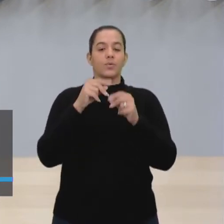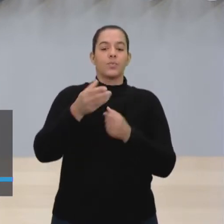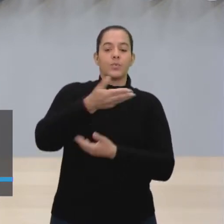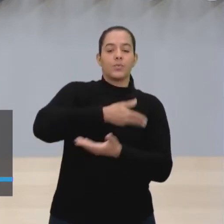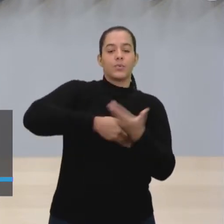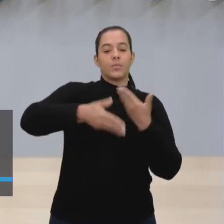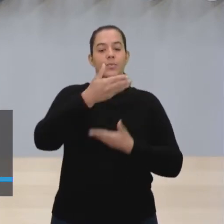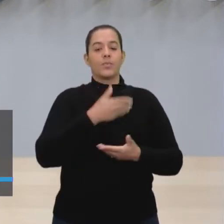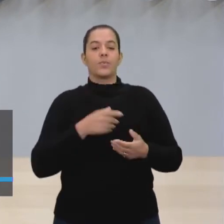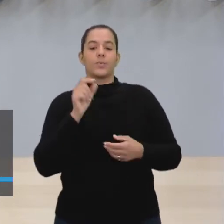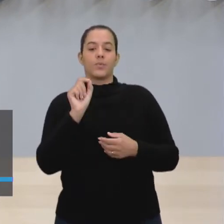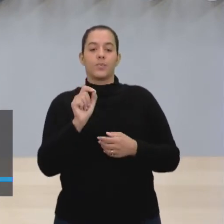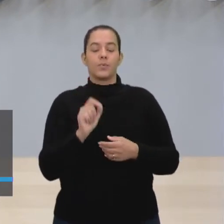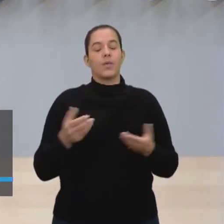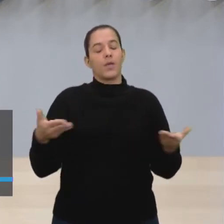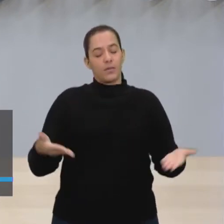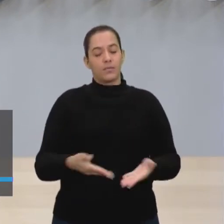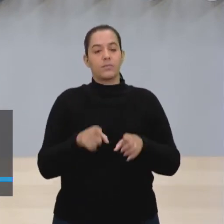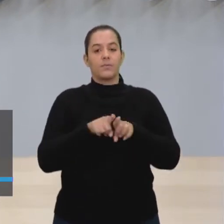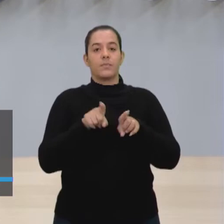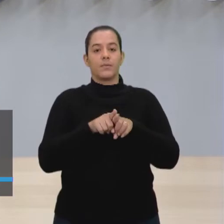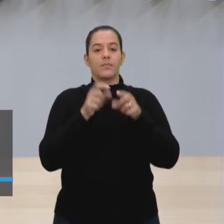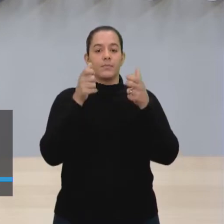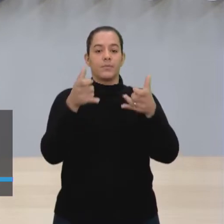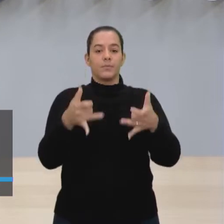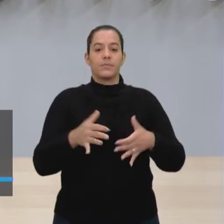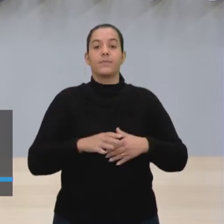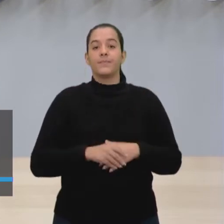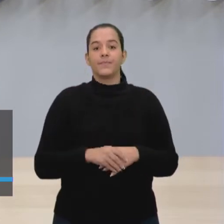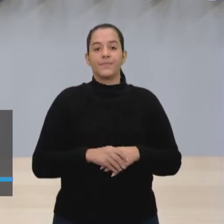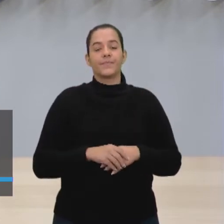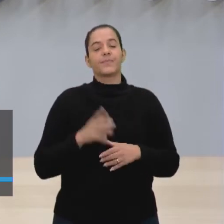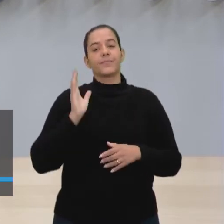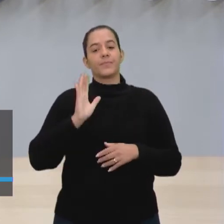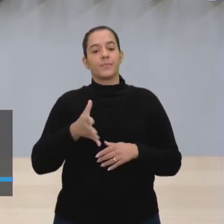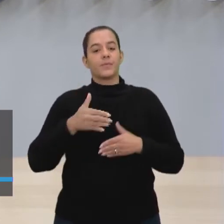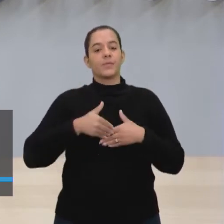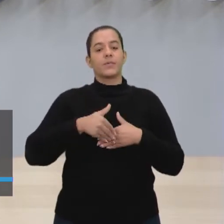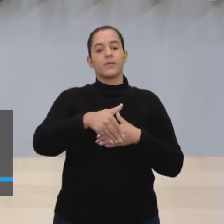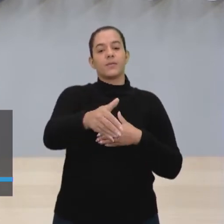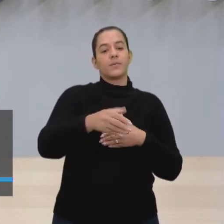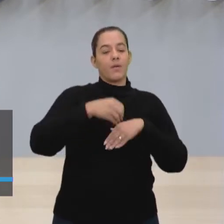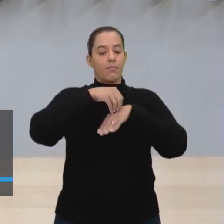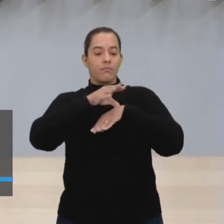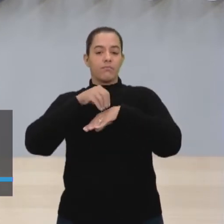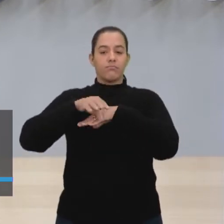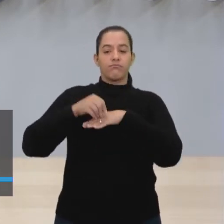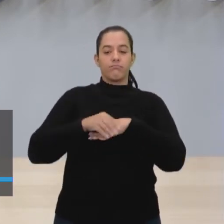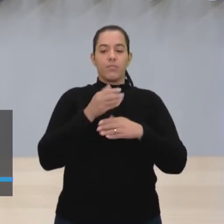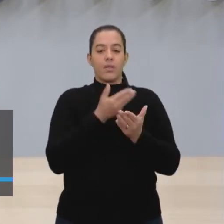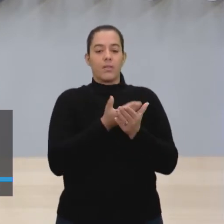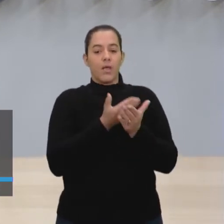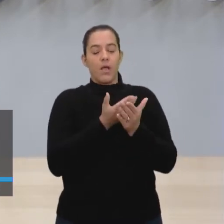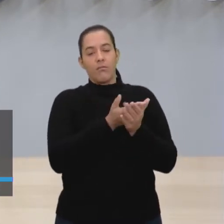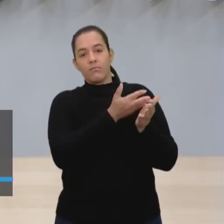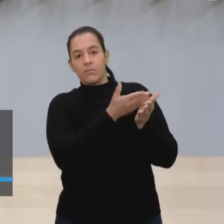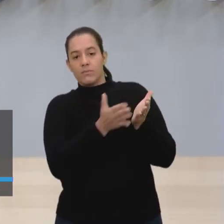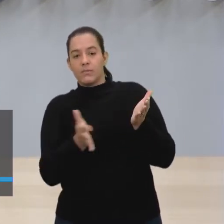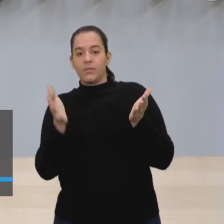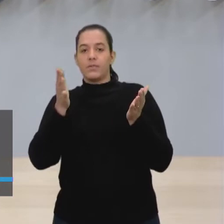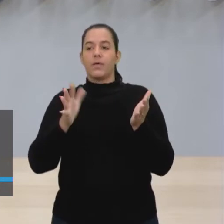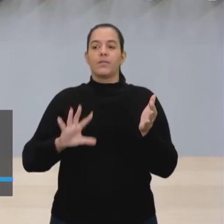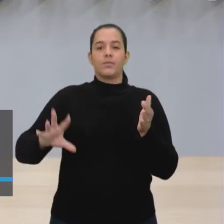suporte de veiculação? A gente vai tratar aqui também. Então vamos adiantando aqui para não dar muito spoiler, porque aí durante a aula a gente vai tratar com